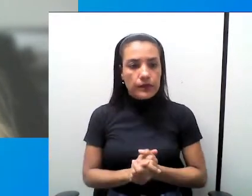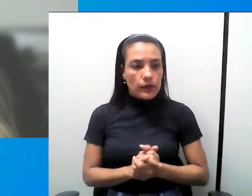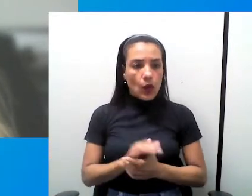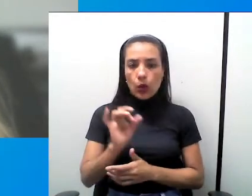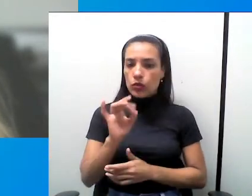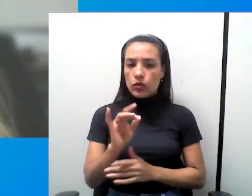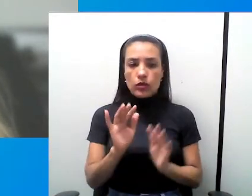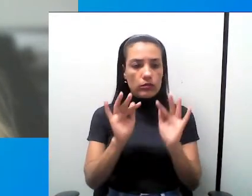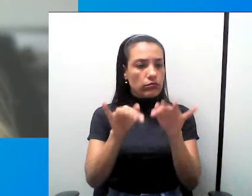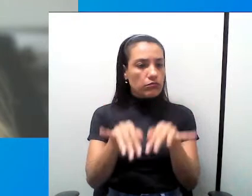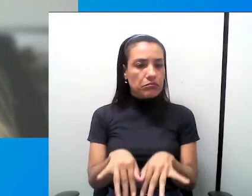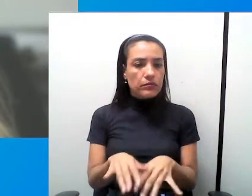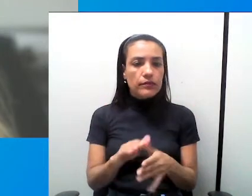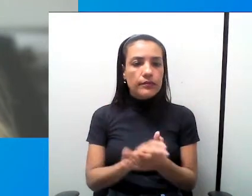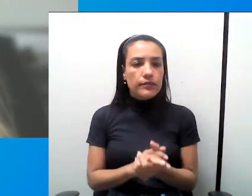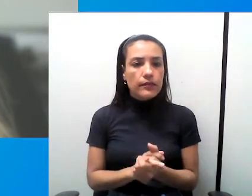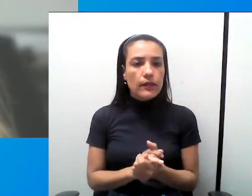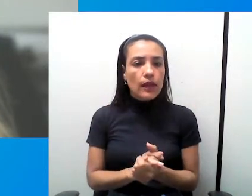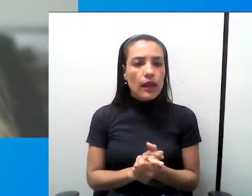apenas parabenização